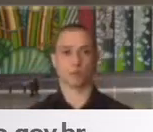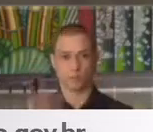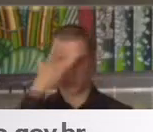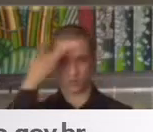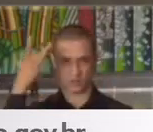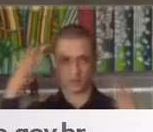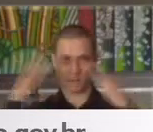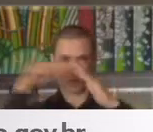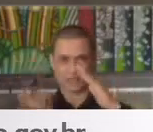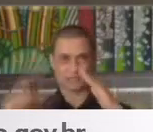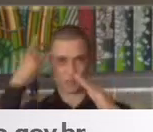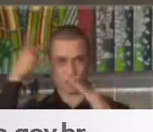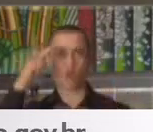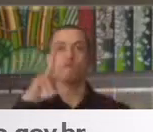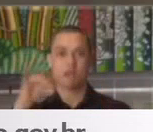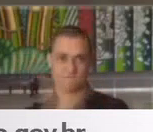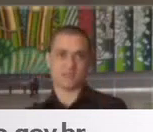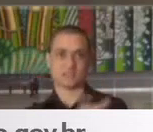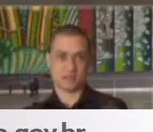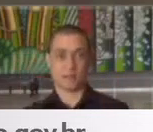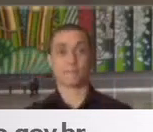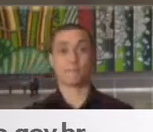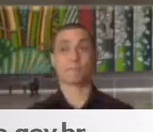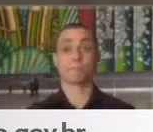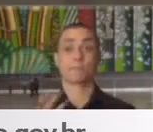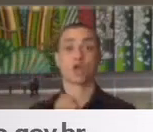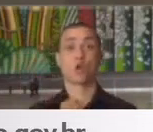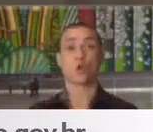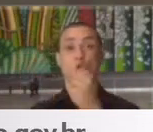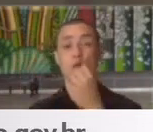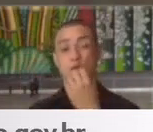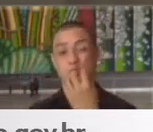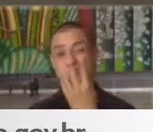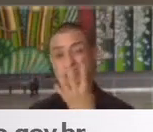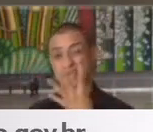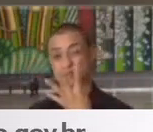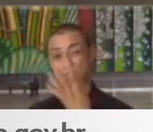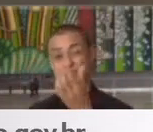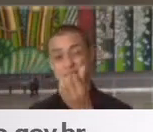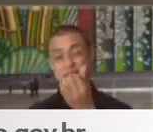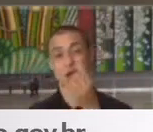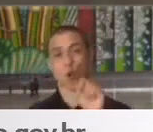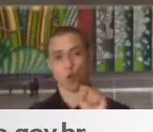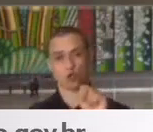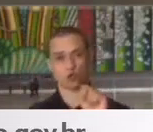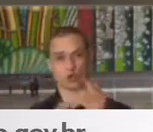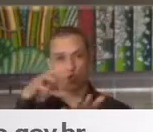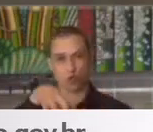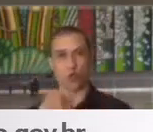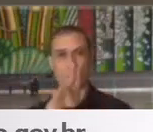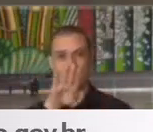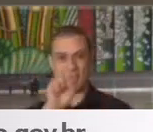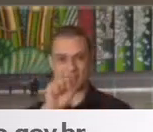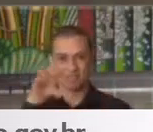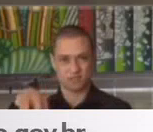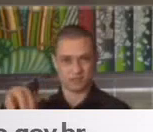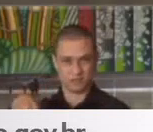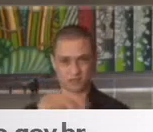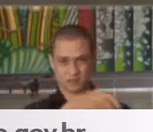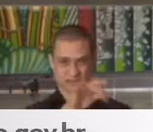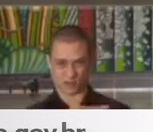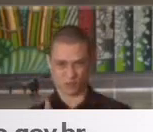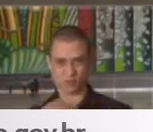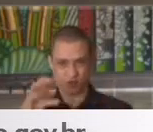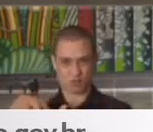Paulo serem vacinados. São 468 UBSs que estão fazendo a